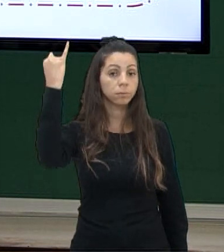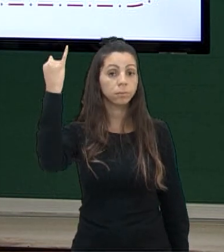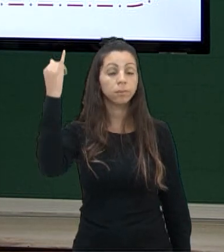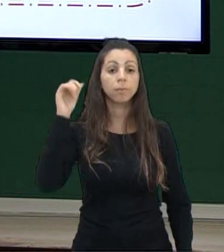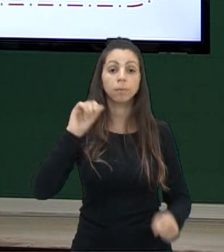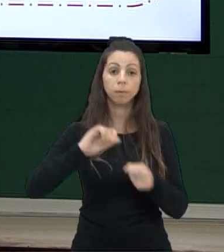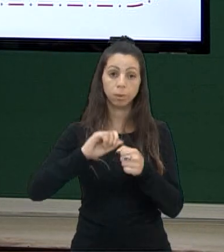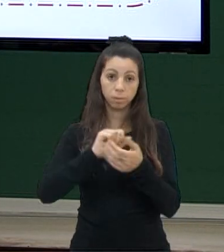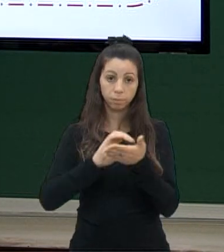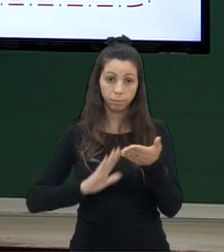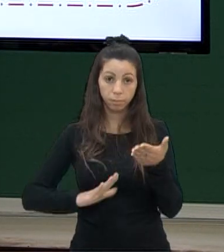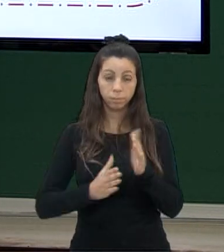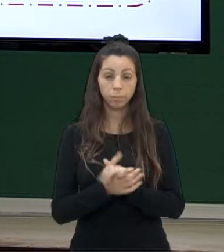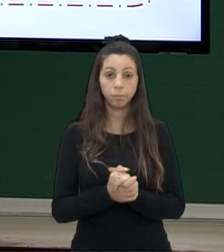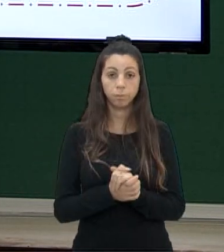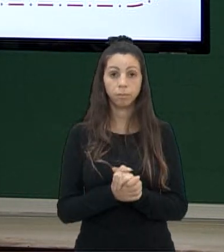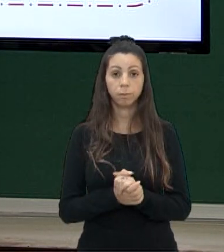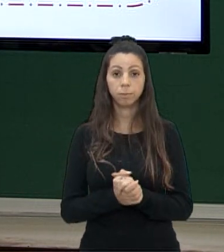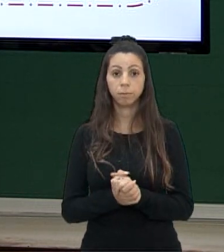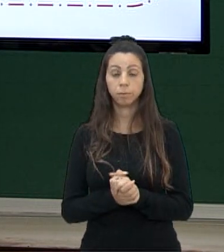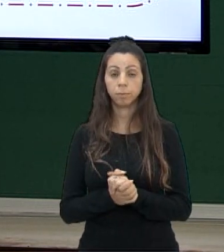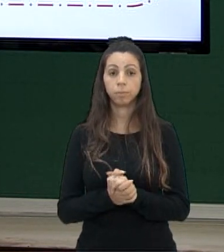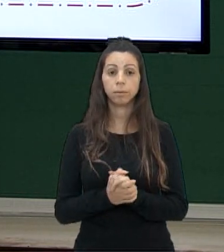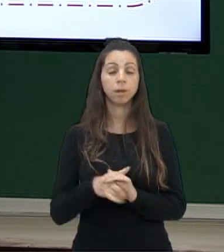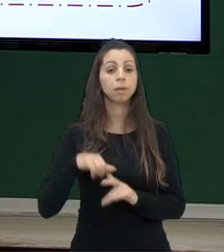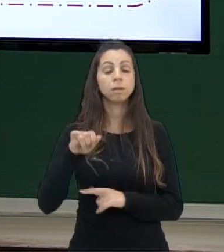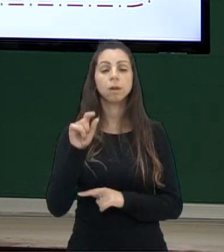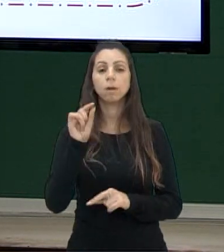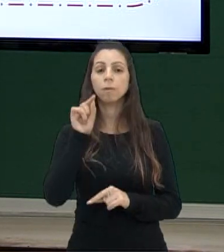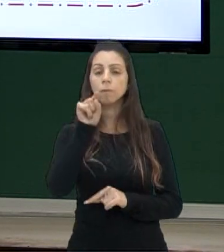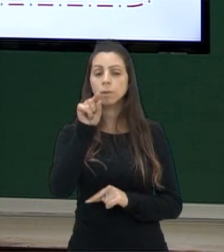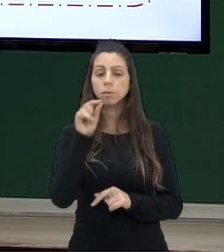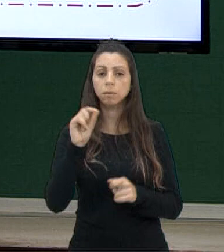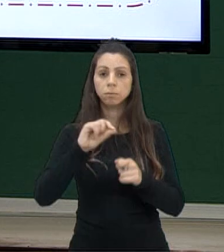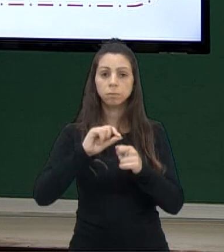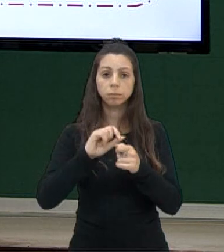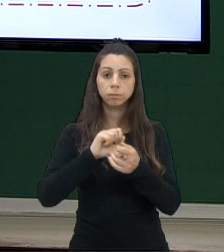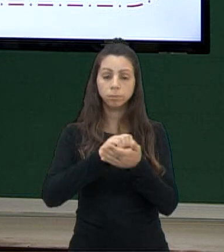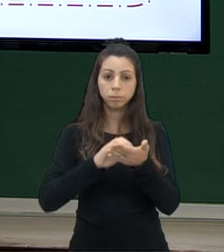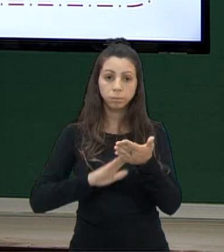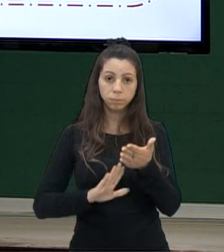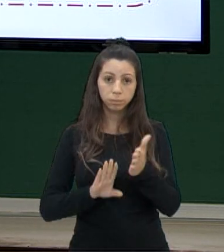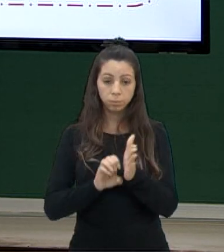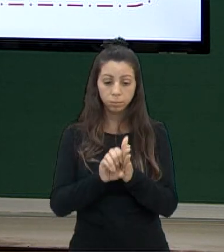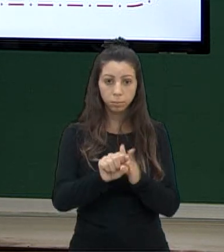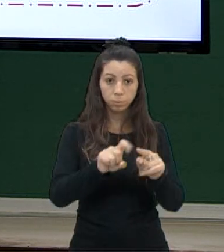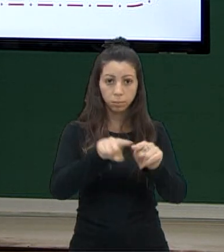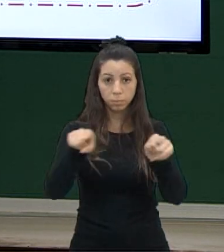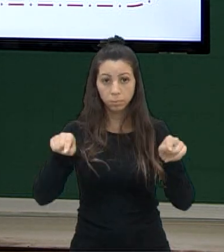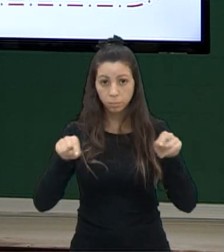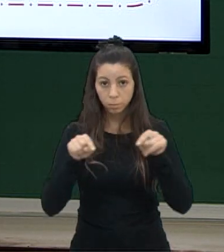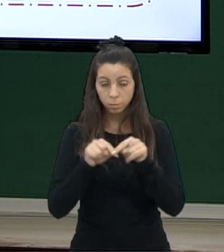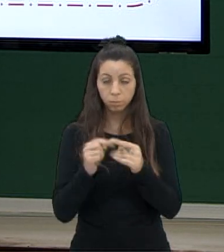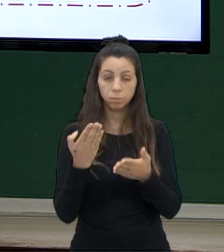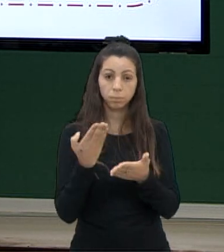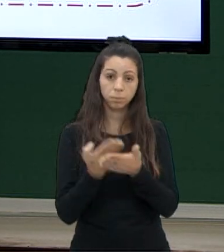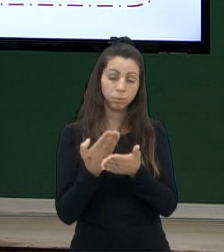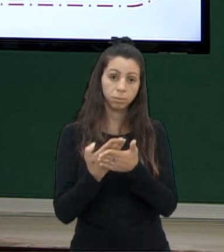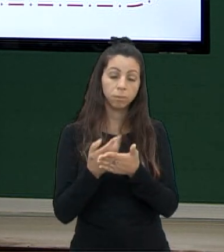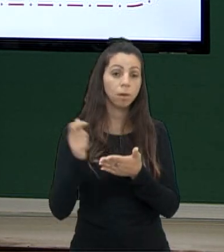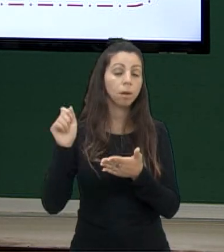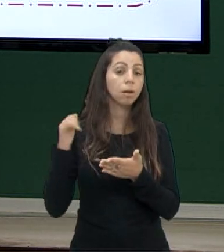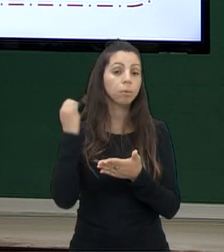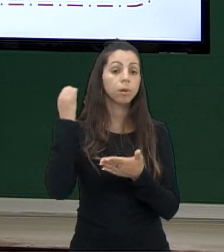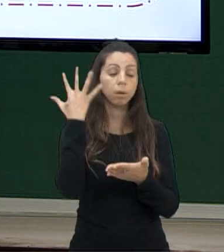realize as atividades. Caso você esteja realizando as atividades lá no Google Classroom, é importante também que você